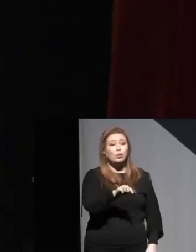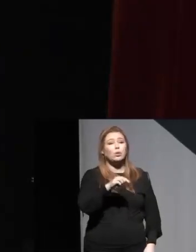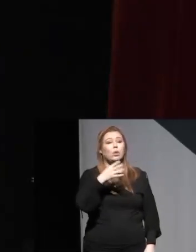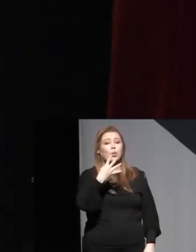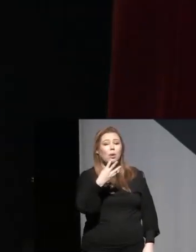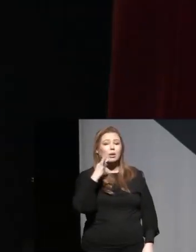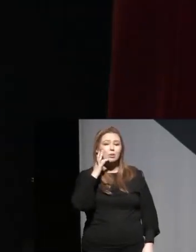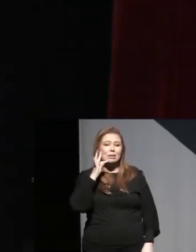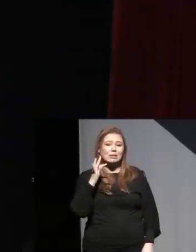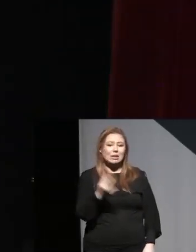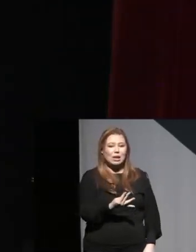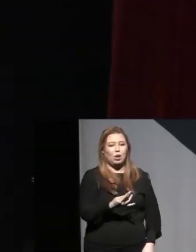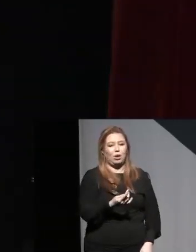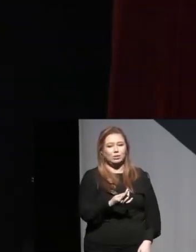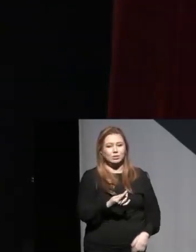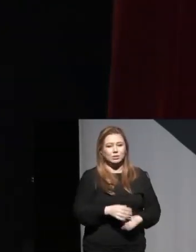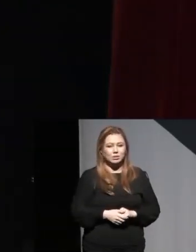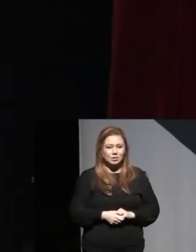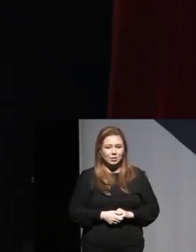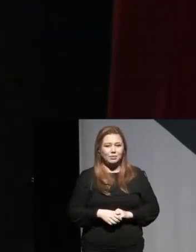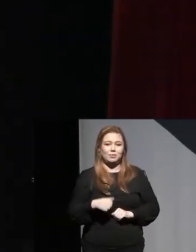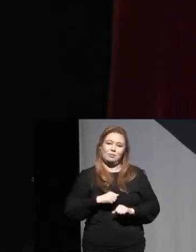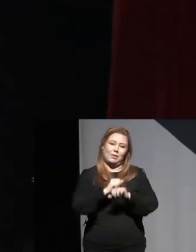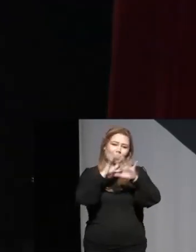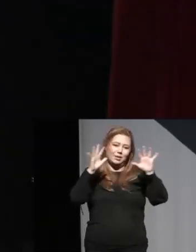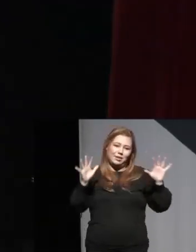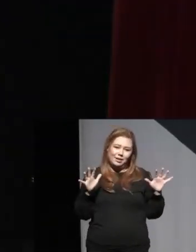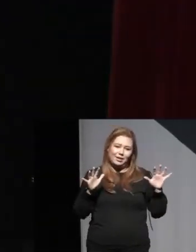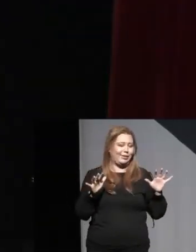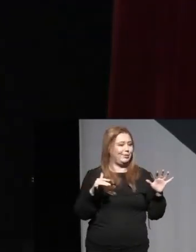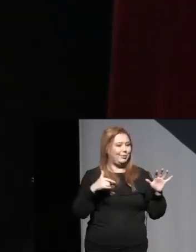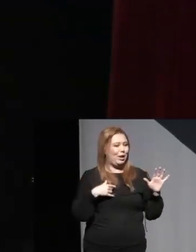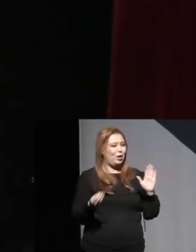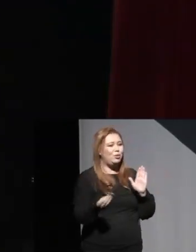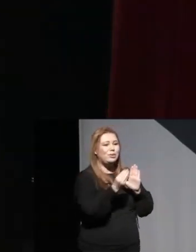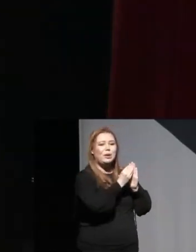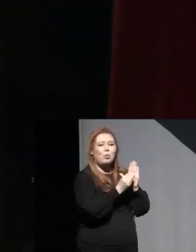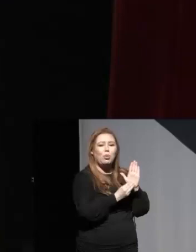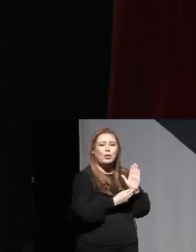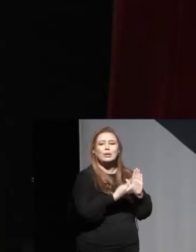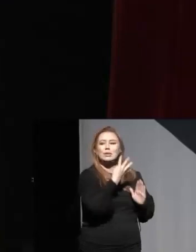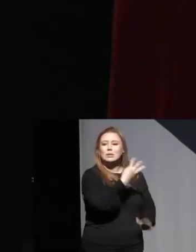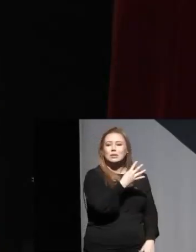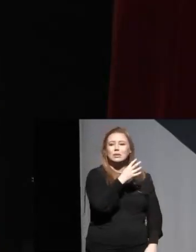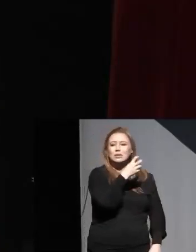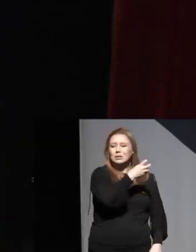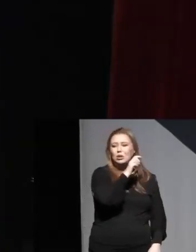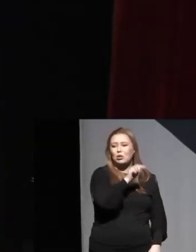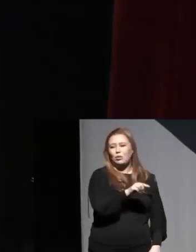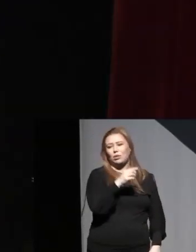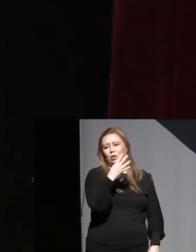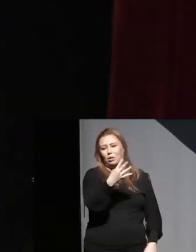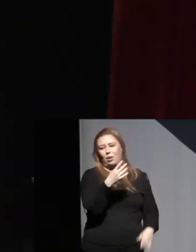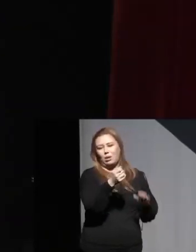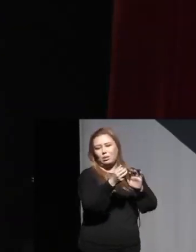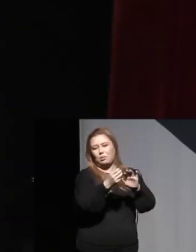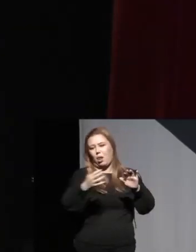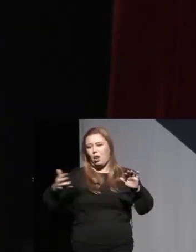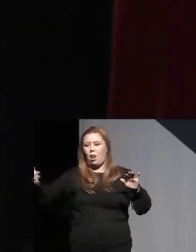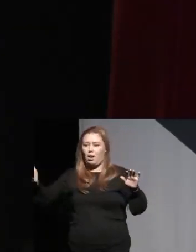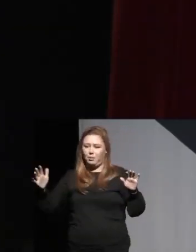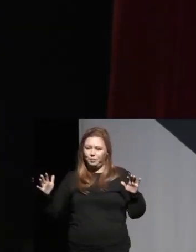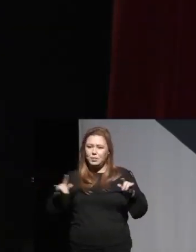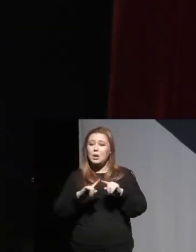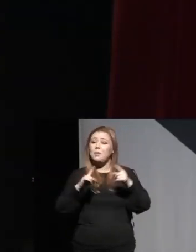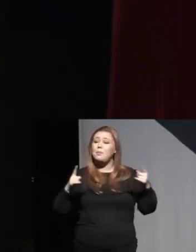trilhões. É claro que eu não coloquei aqui os 5,4 e sempre tem lá os quebrados. Mas